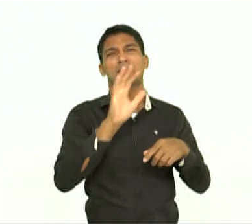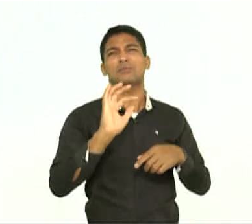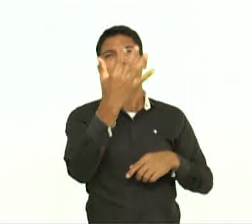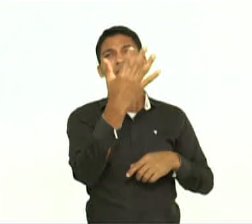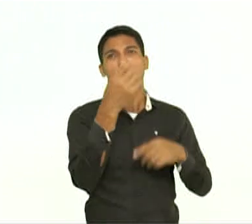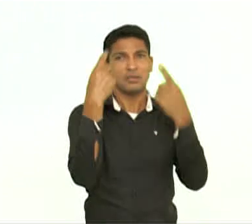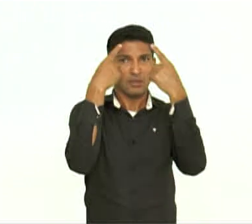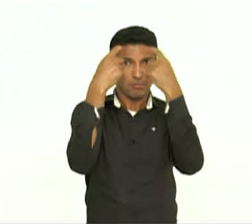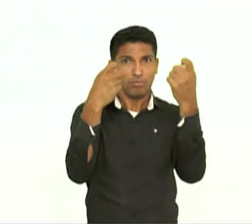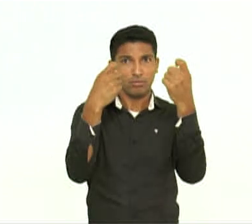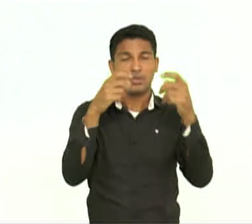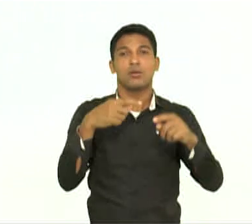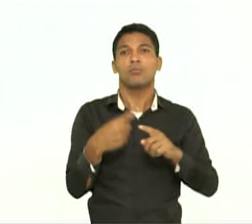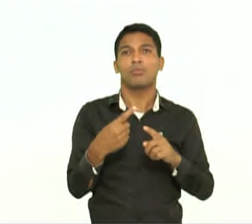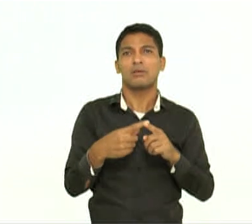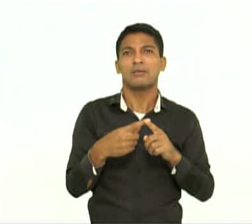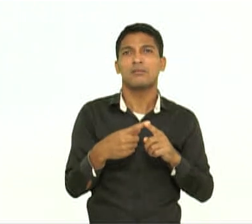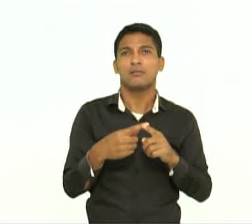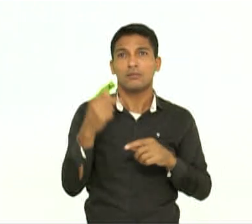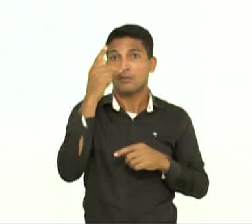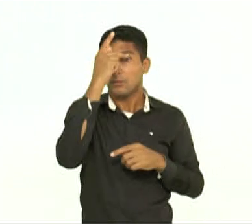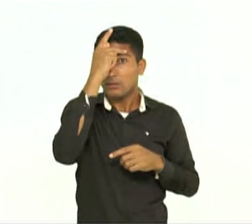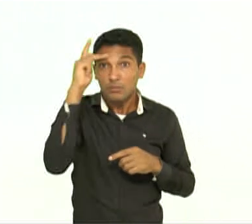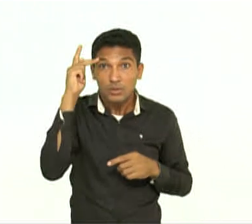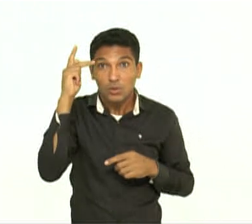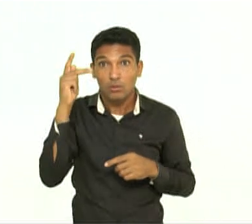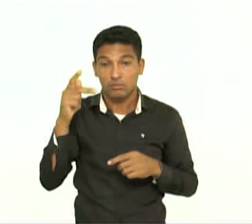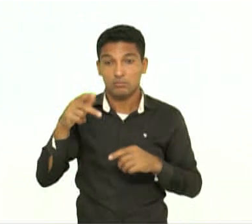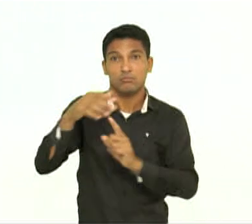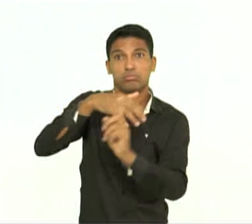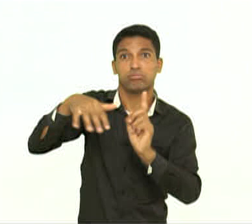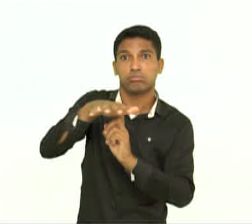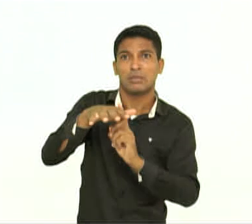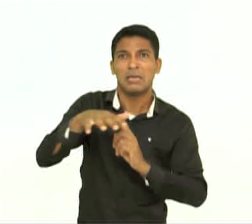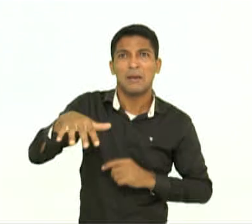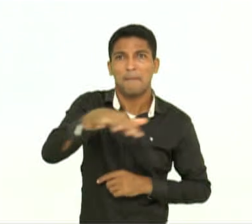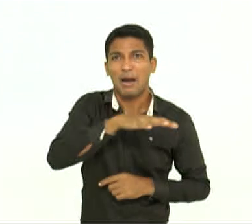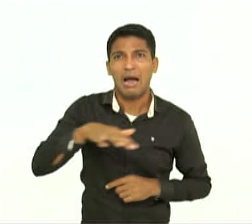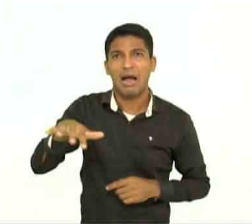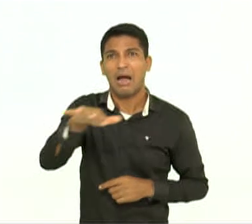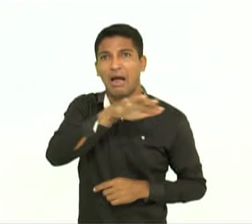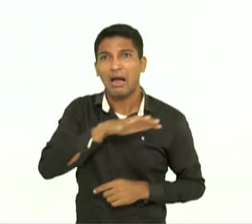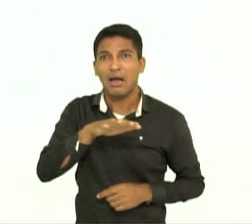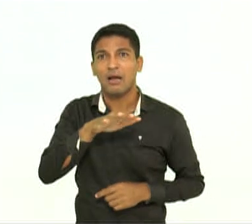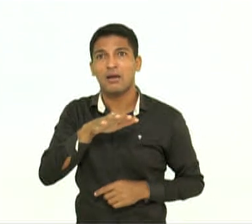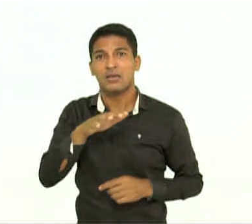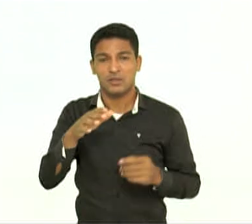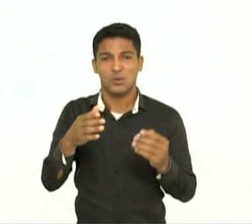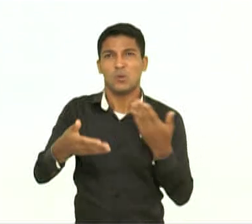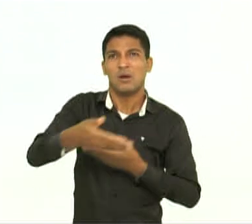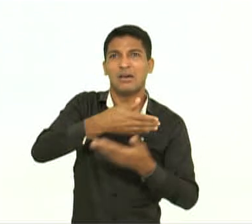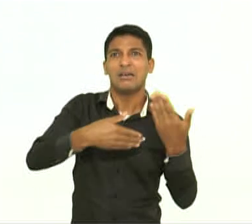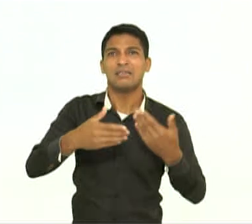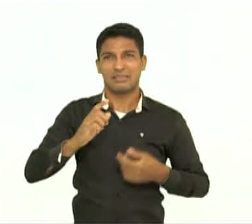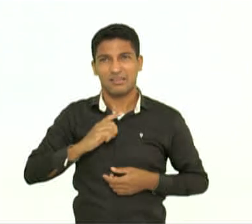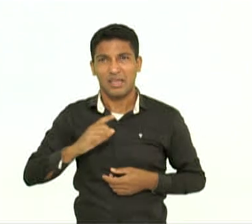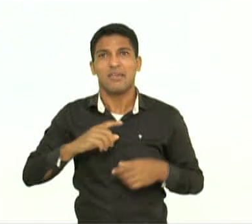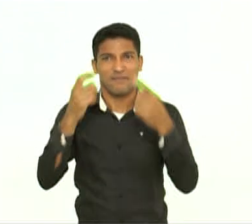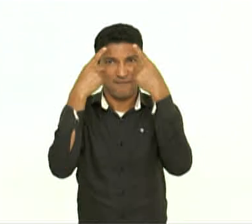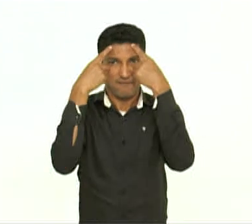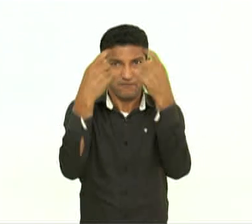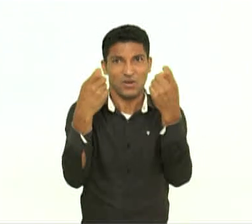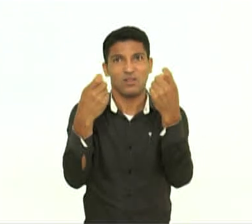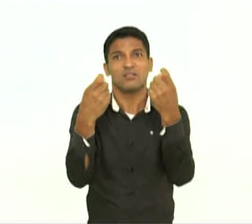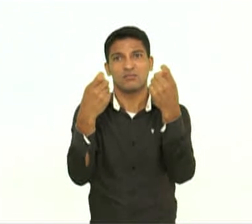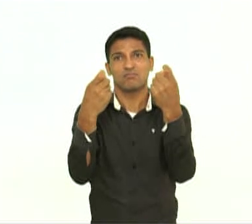próxima das pessoas, está cada vez mais fazendo parte da vida das pessoas. Um outro desafio. Então,